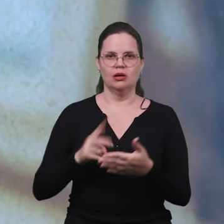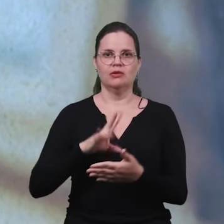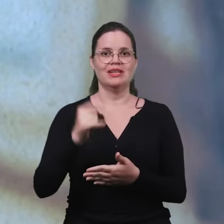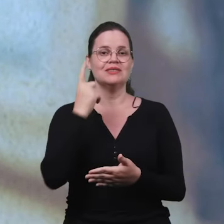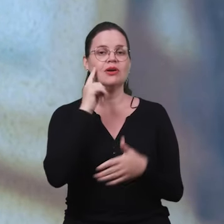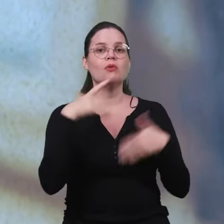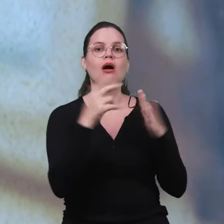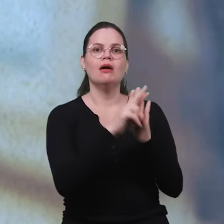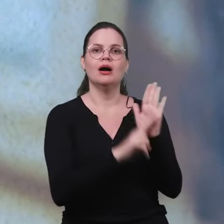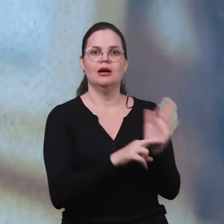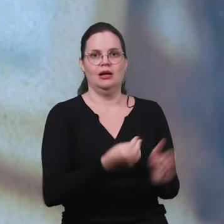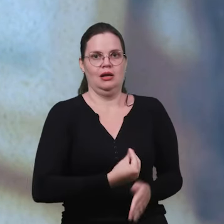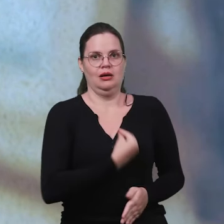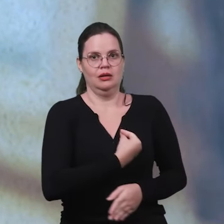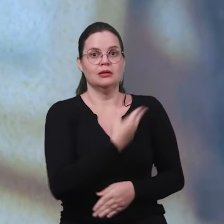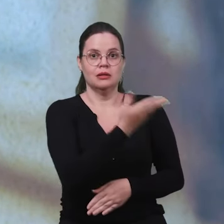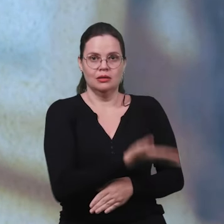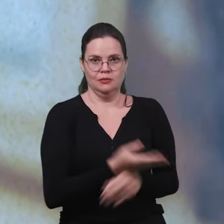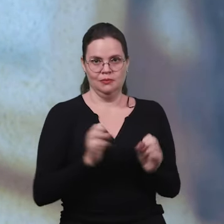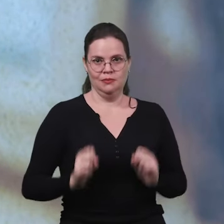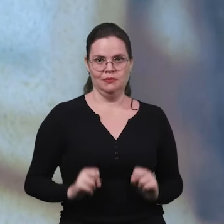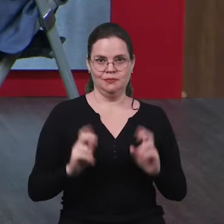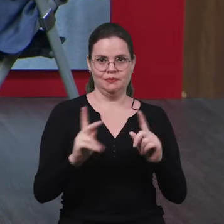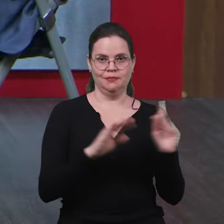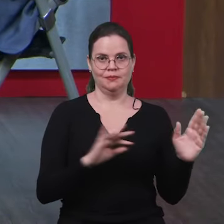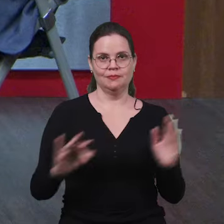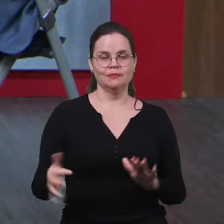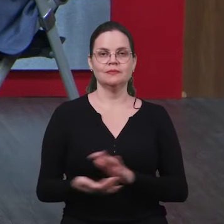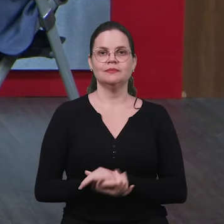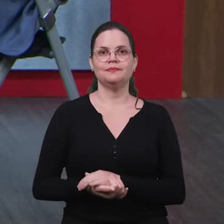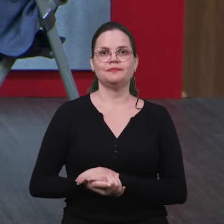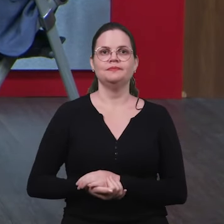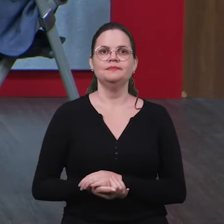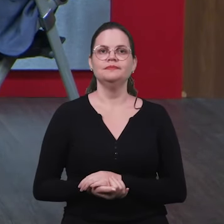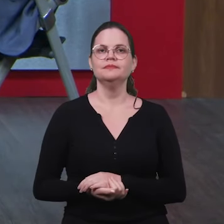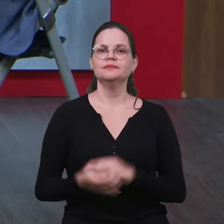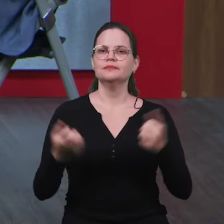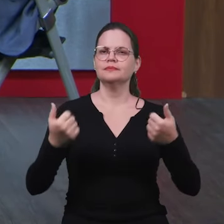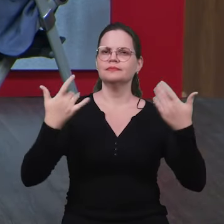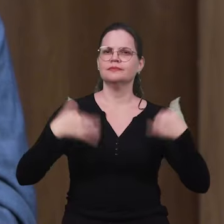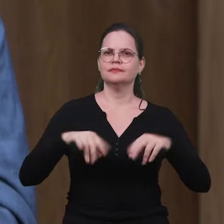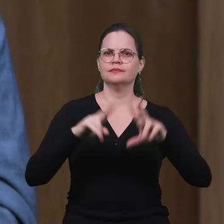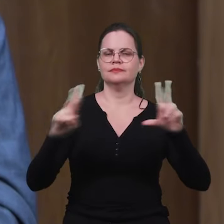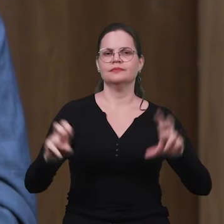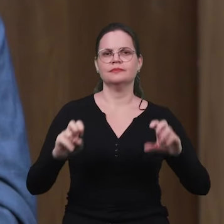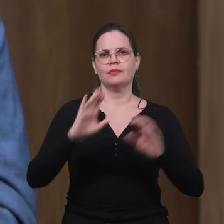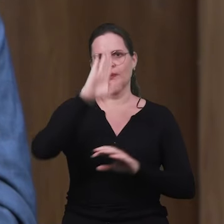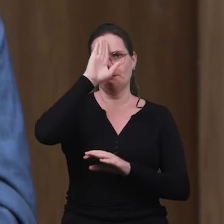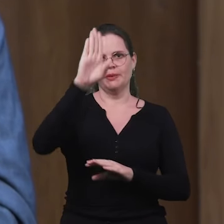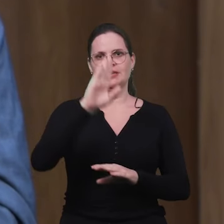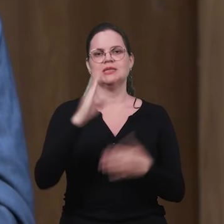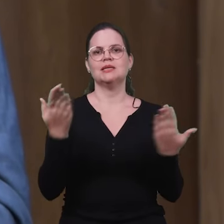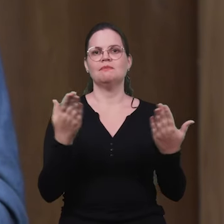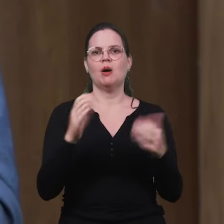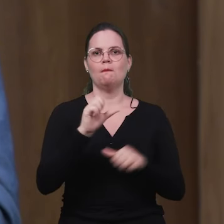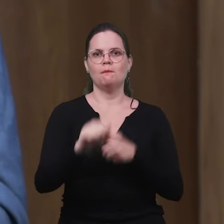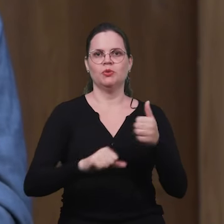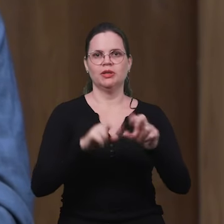vai ser aplicado ali naquele momento. E, doutora Saulo, fala para nós um pouco acerca das principais mudanças com relação ao